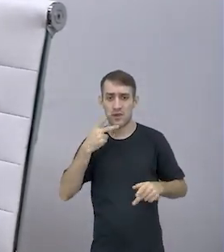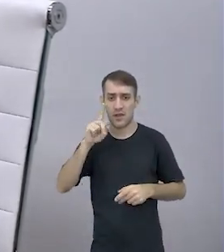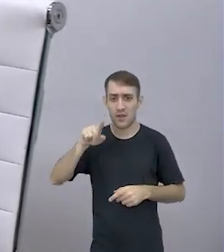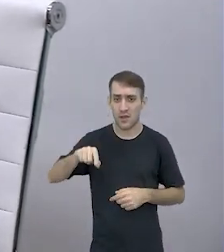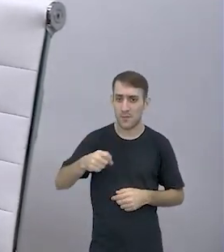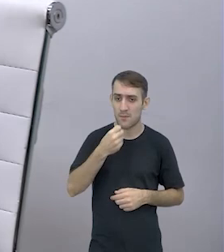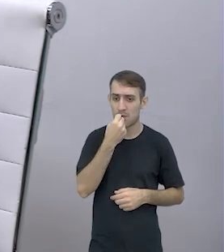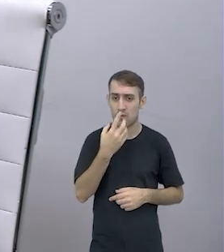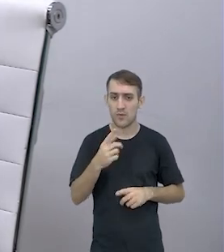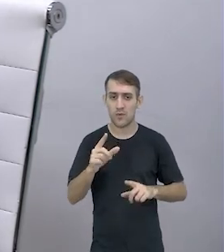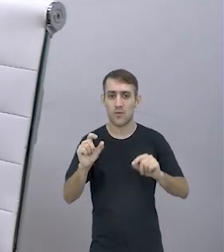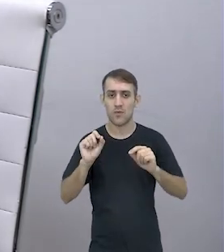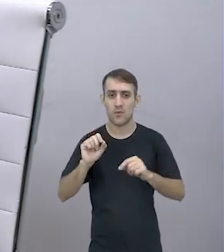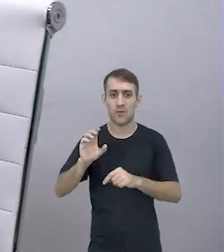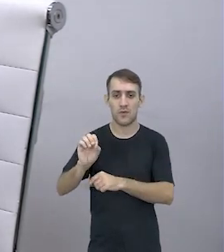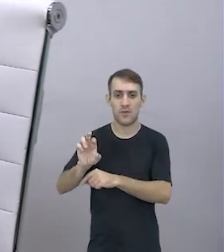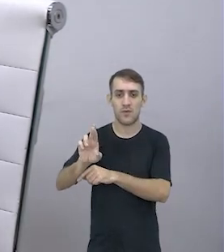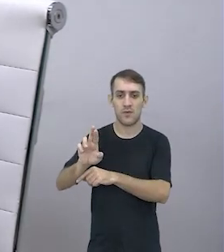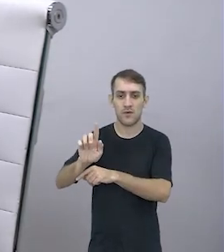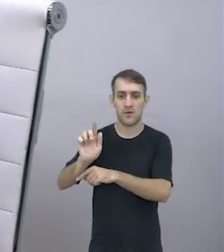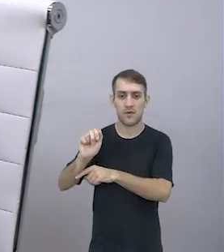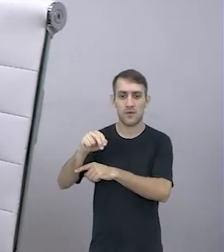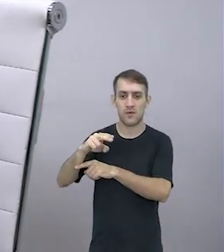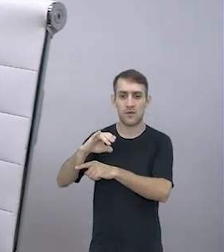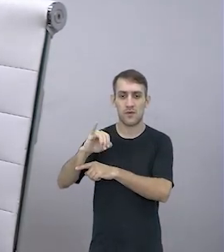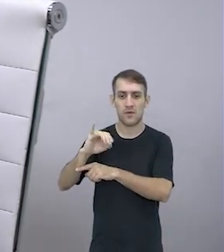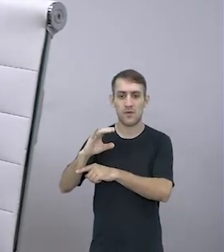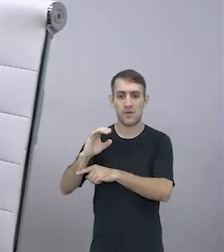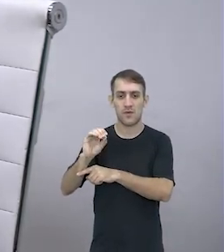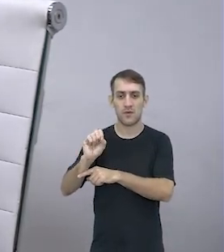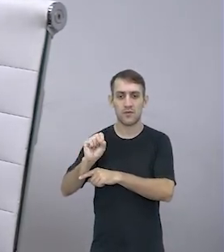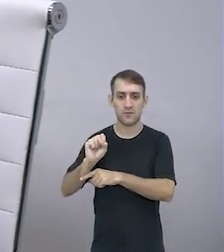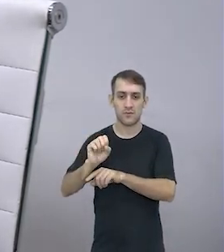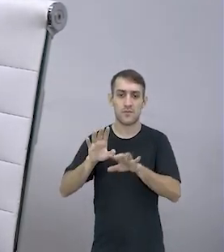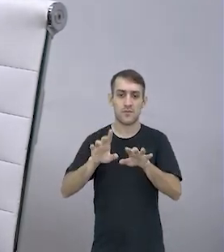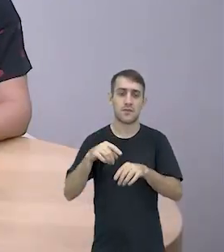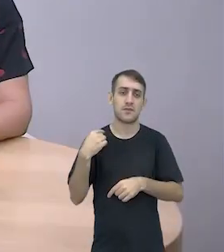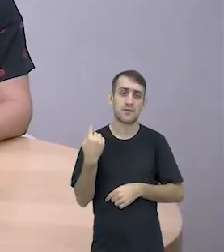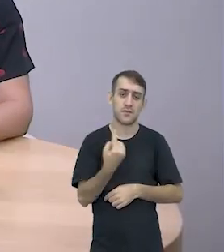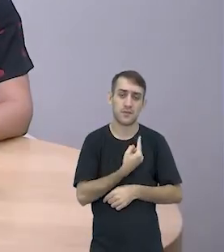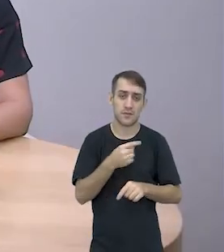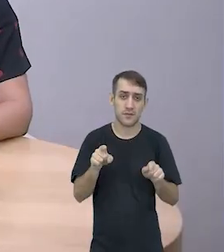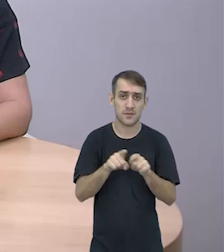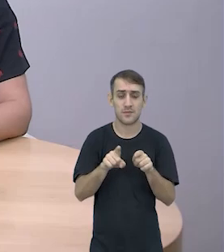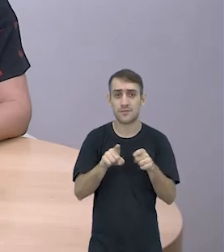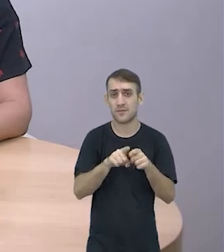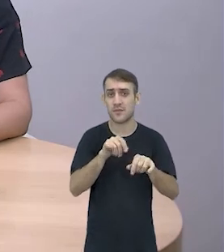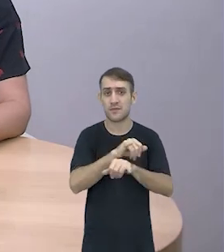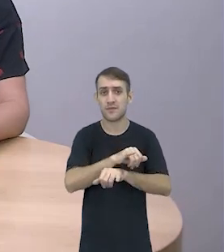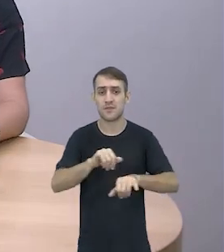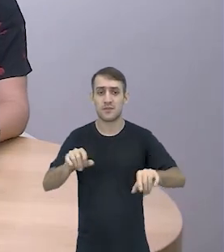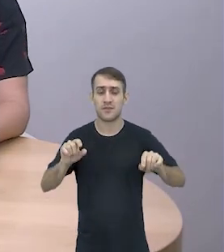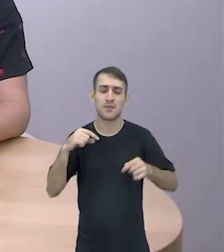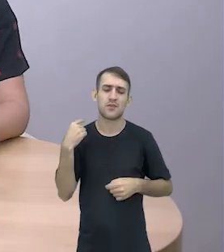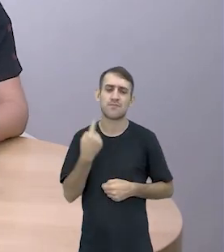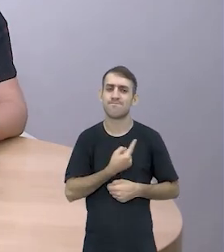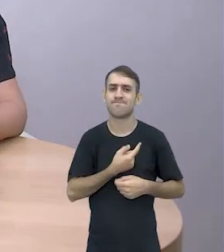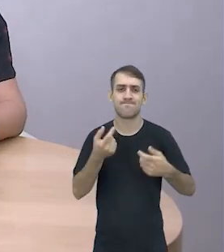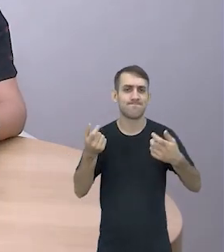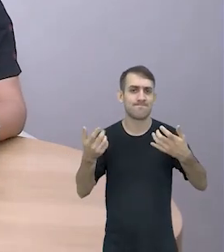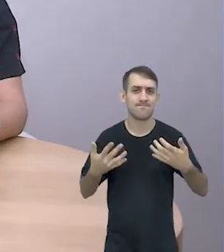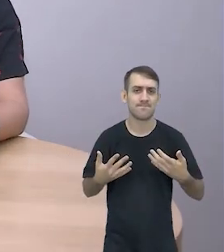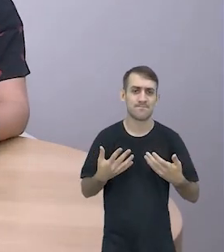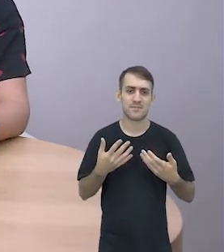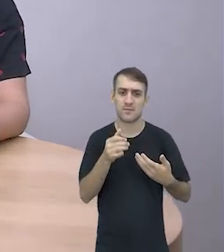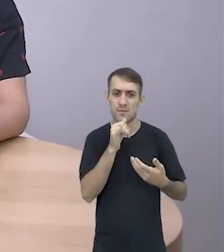favorável aos orgânicos, É isso mesmo. Mas a gente coloca aí que, por exemplo, que a gente estava falando, é que